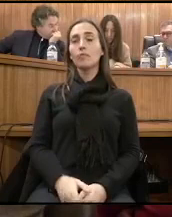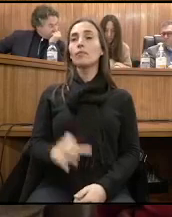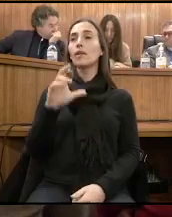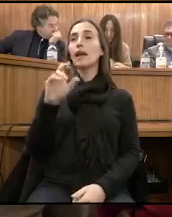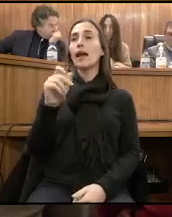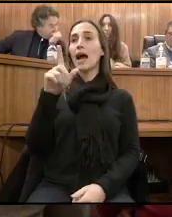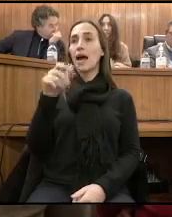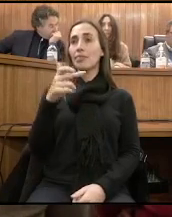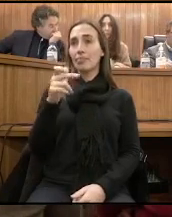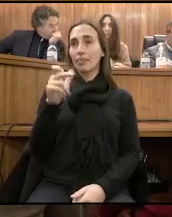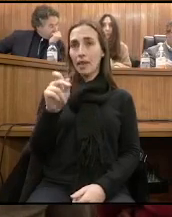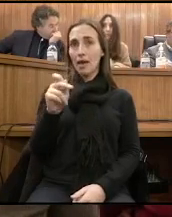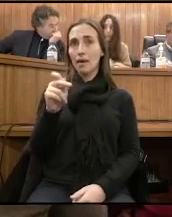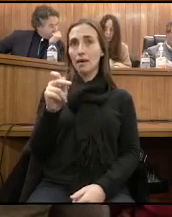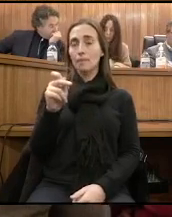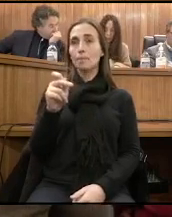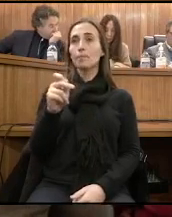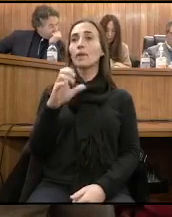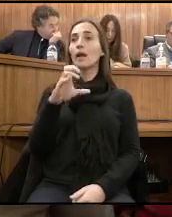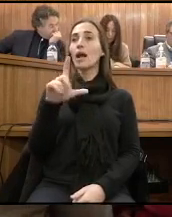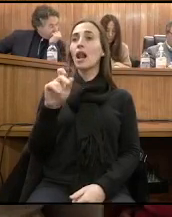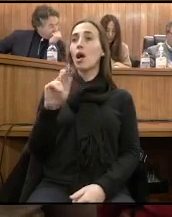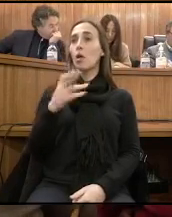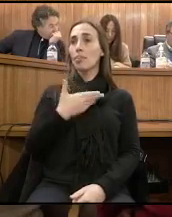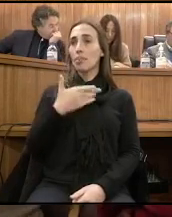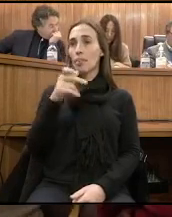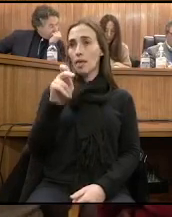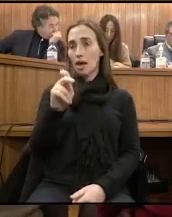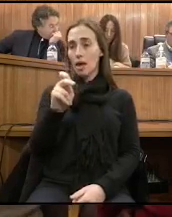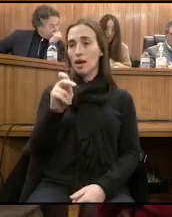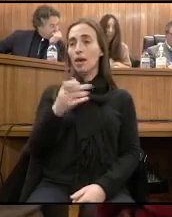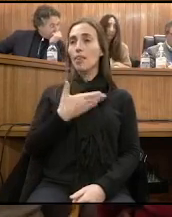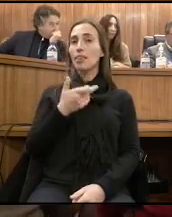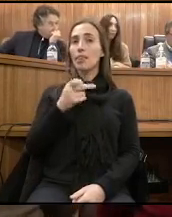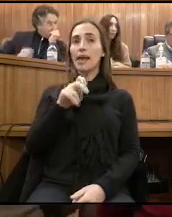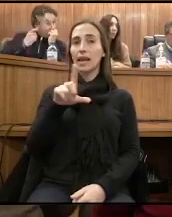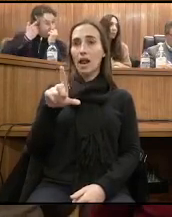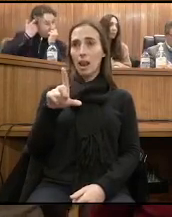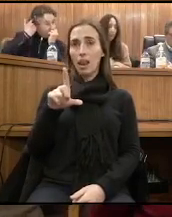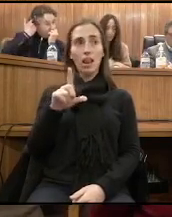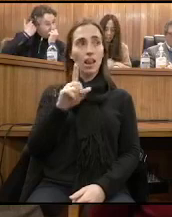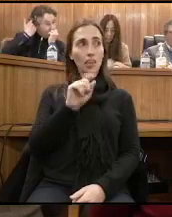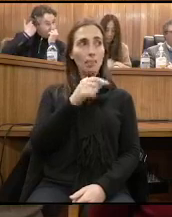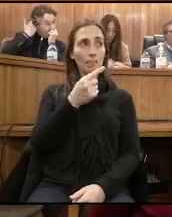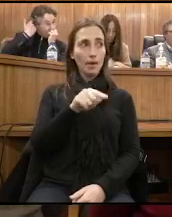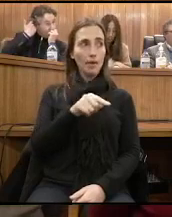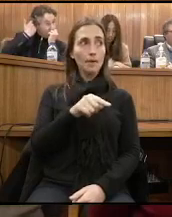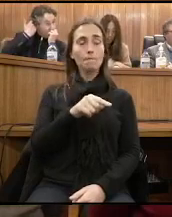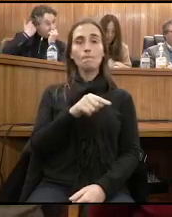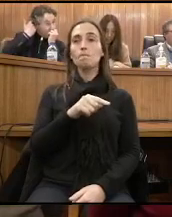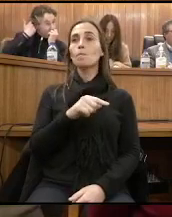Cátia Lima. Cláudia Lima. Daniel Felgueiras, também está.